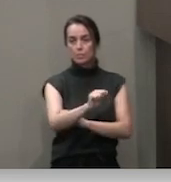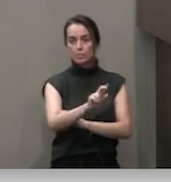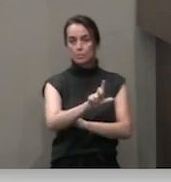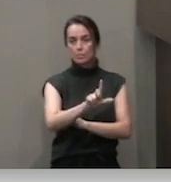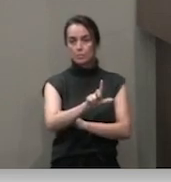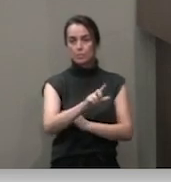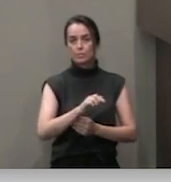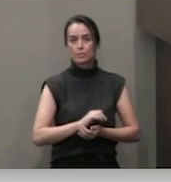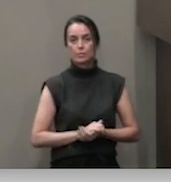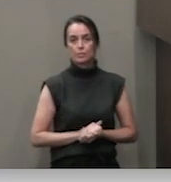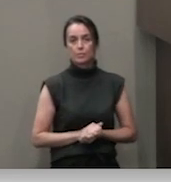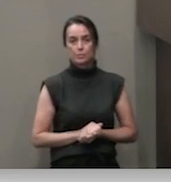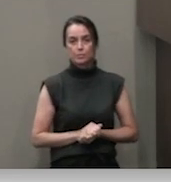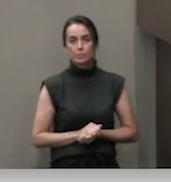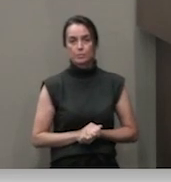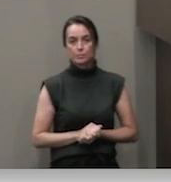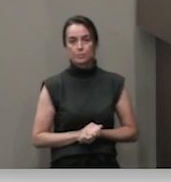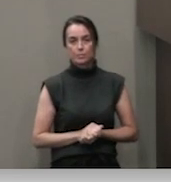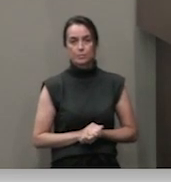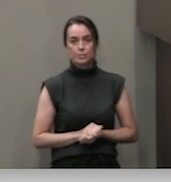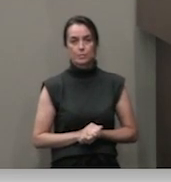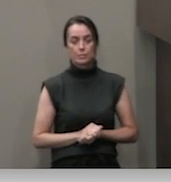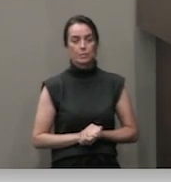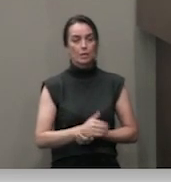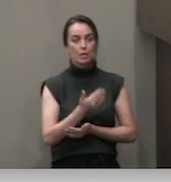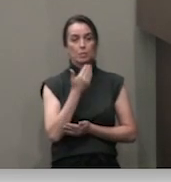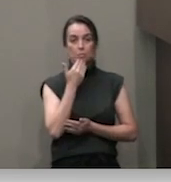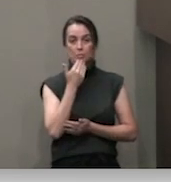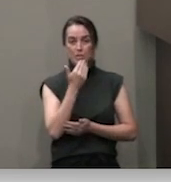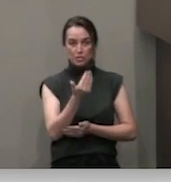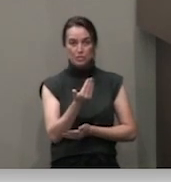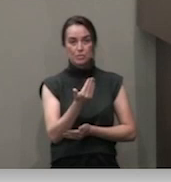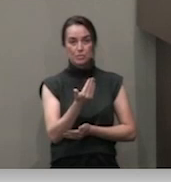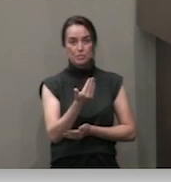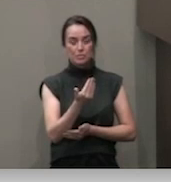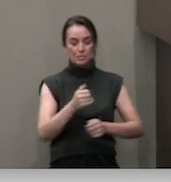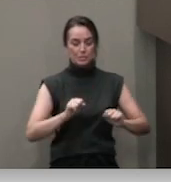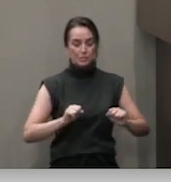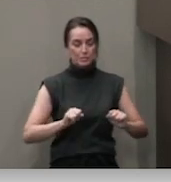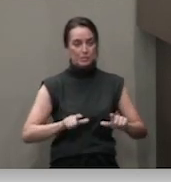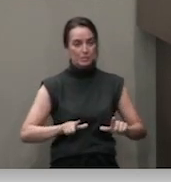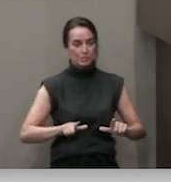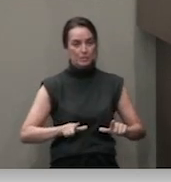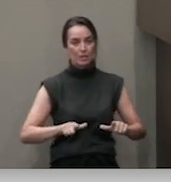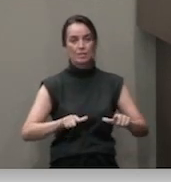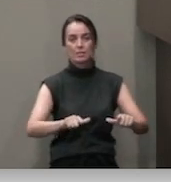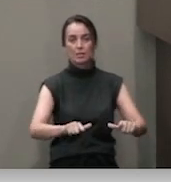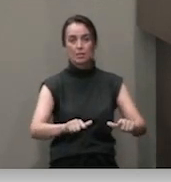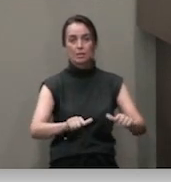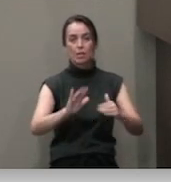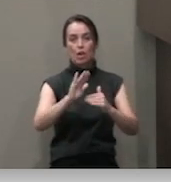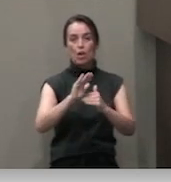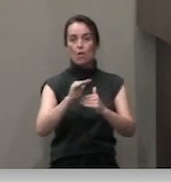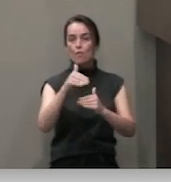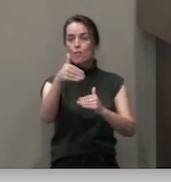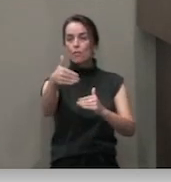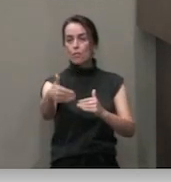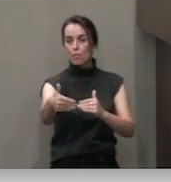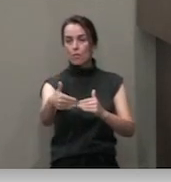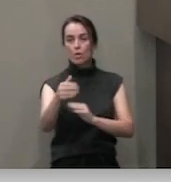mesa diretora Tá bom solicitamos então que a entrega da placa seja feita no saguão pelo